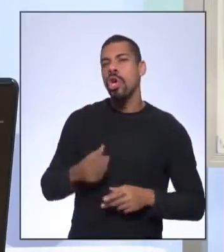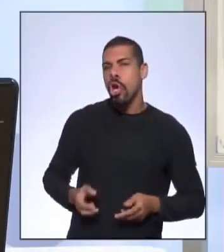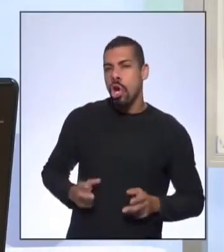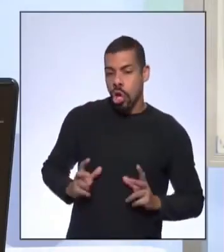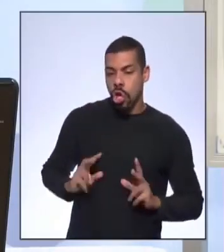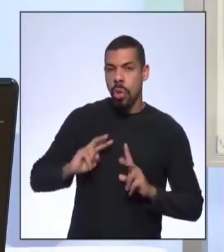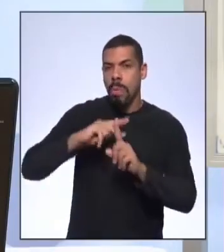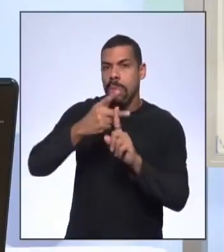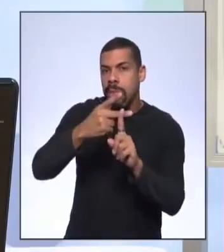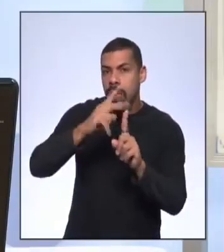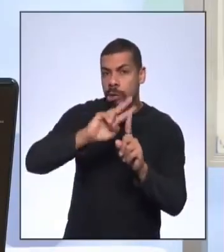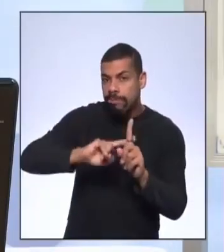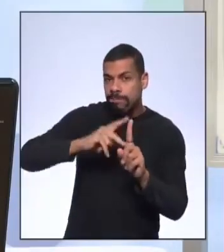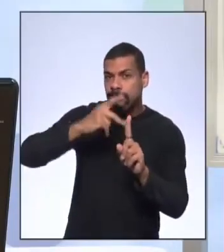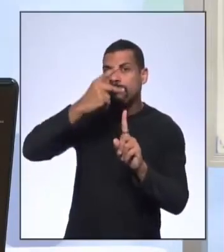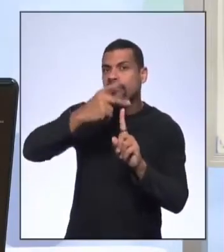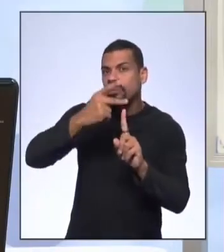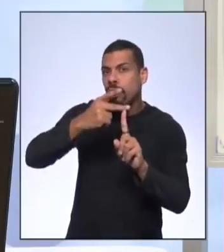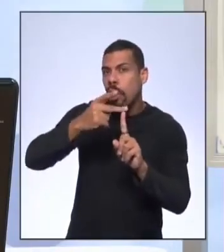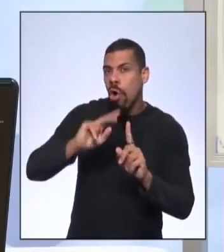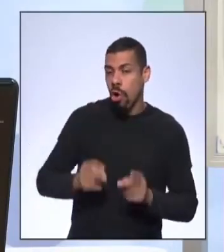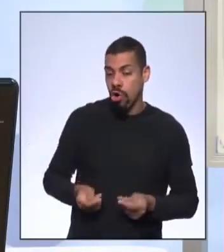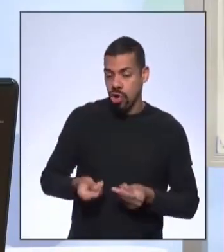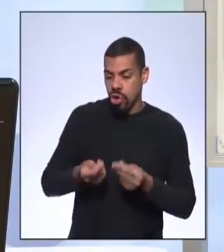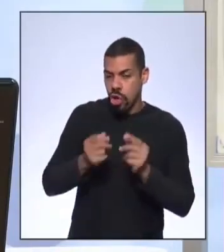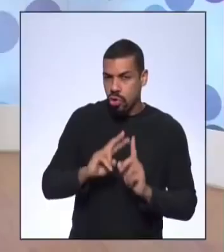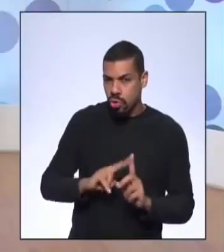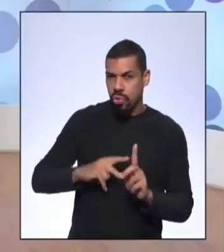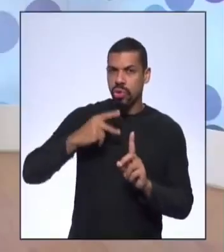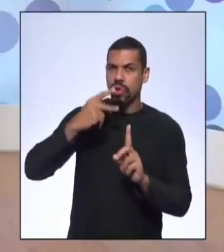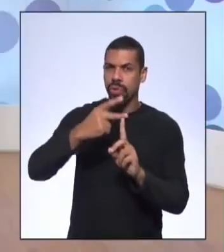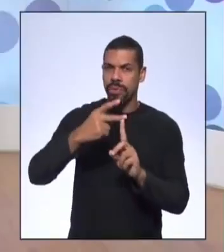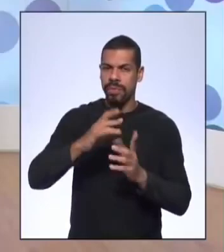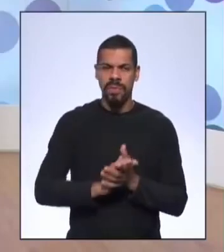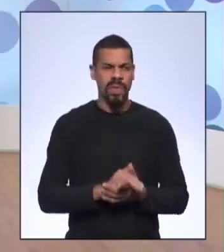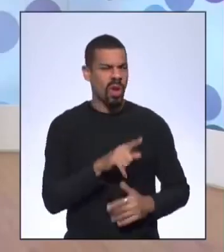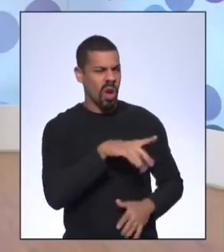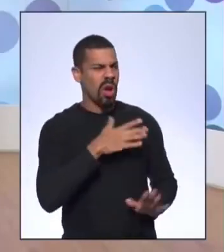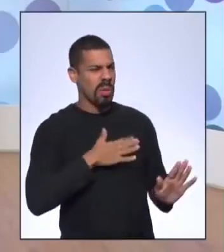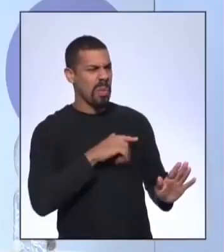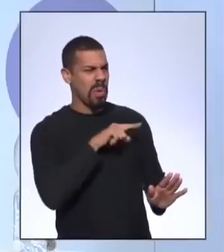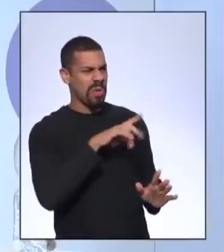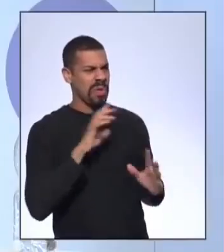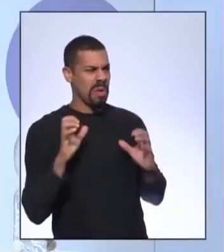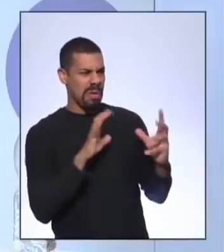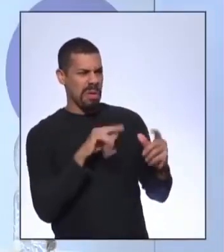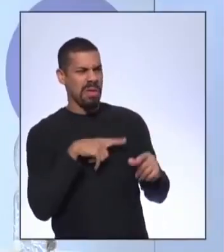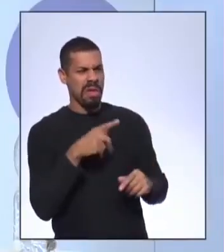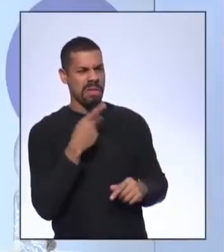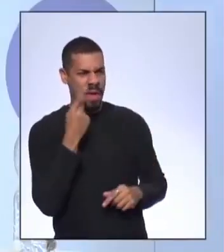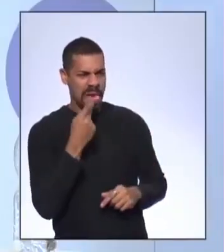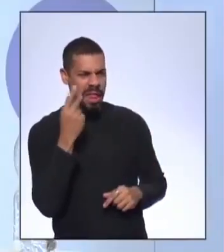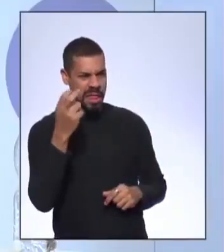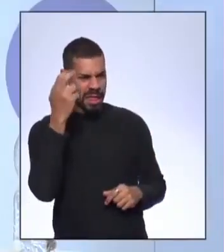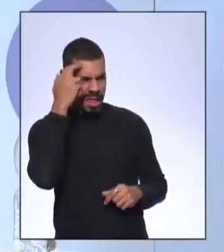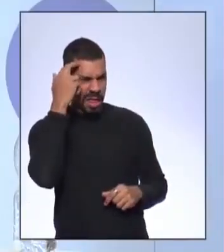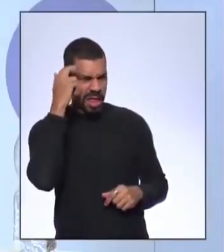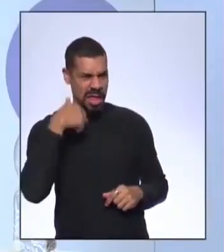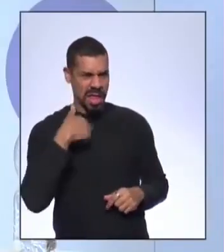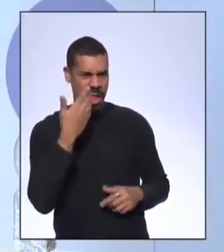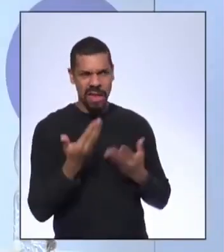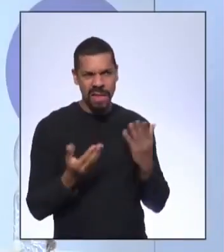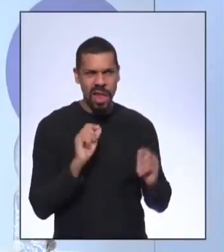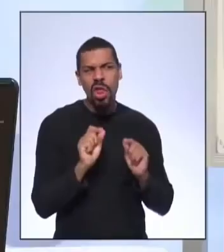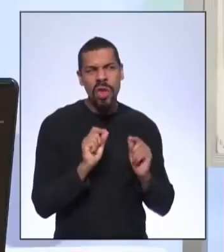o dobro que a Alessandra investiu. Quando você fala que você é mais esperto, por um acaso você está me chamando de